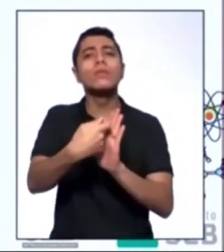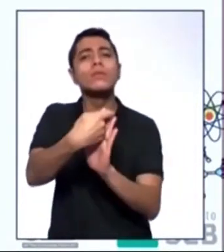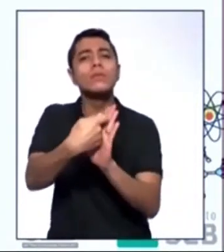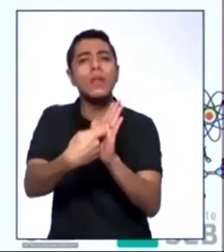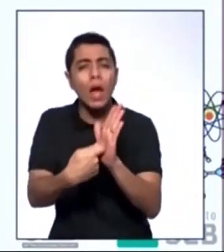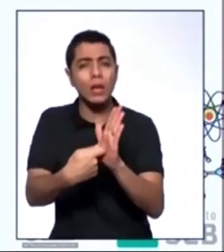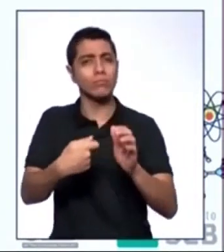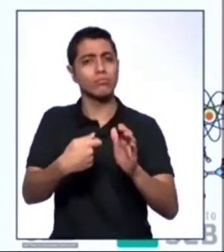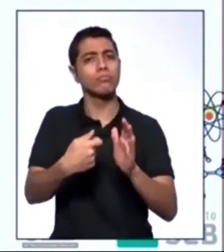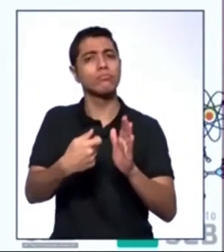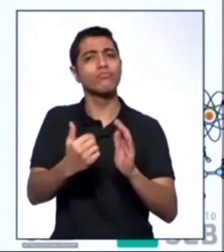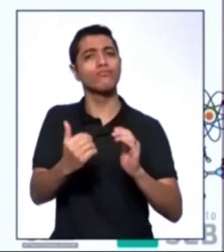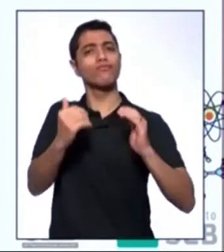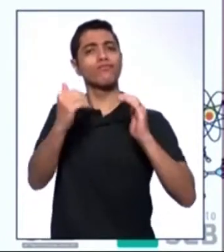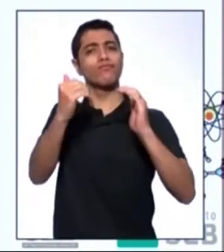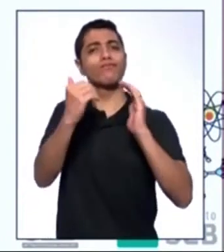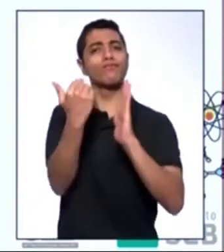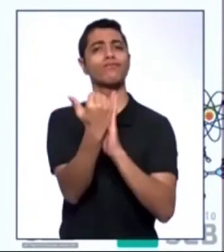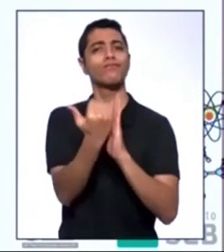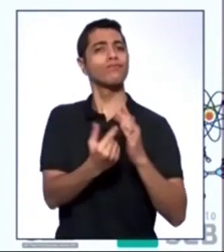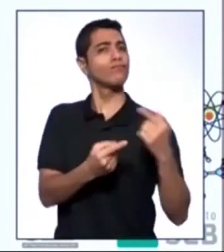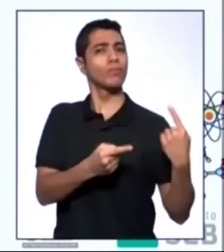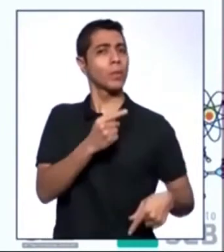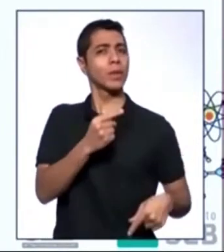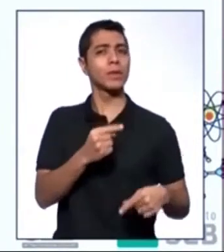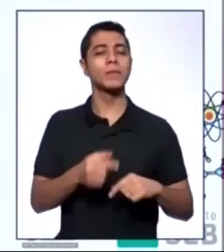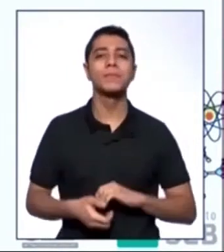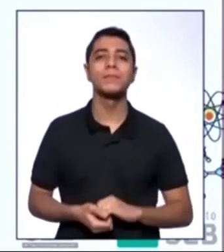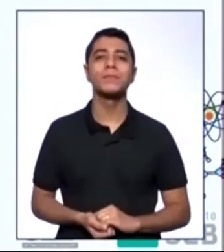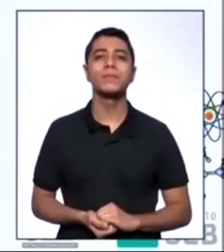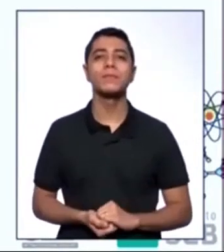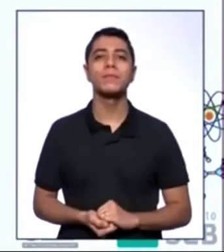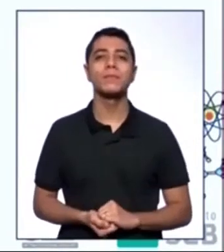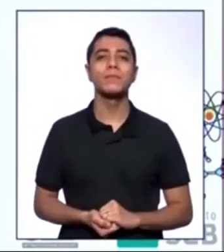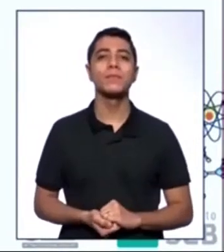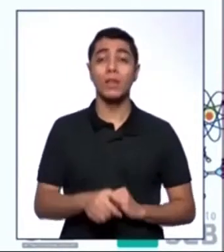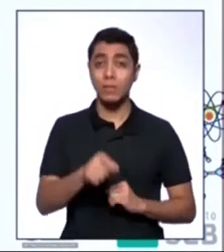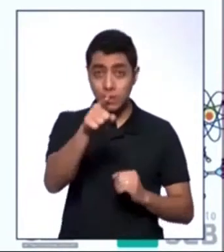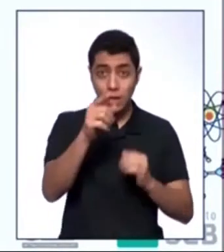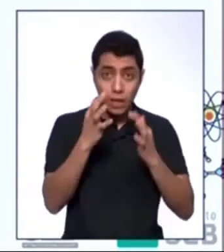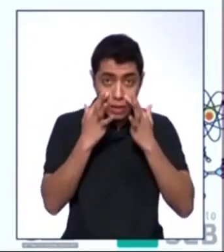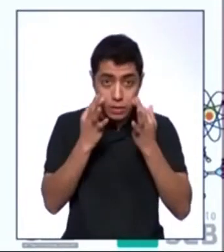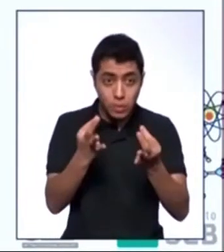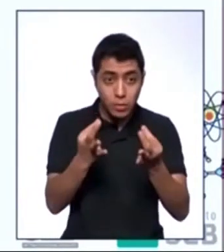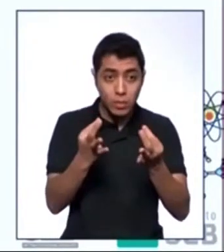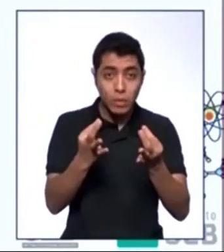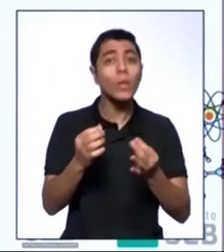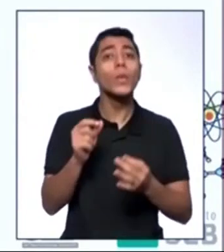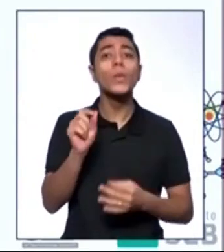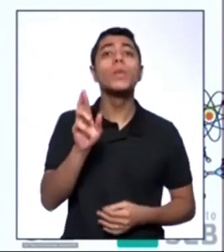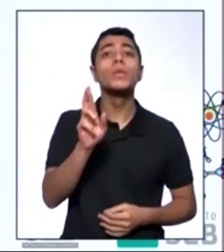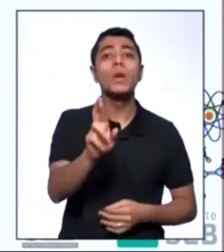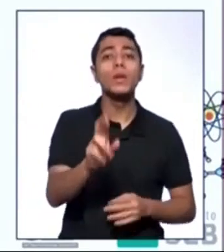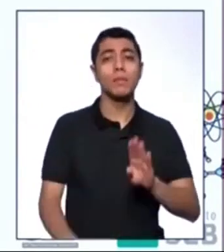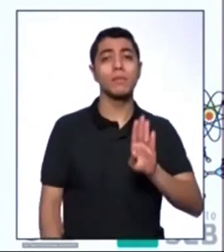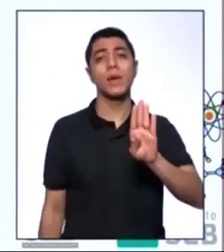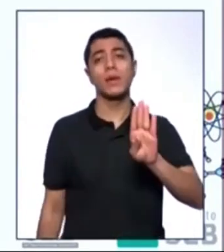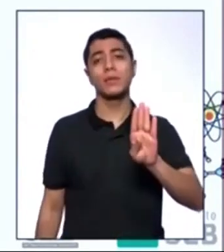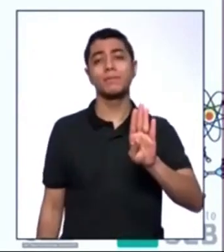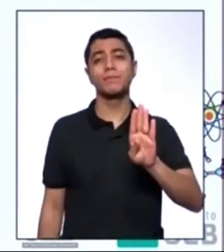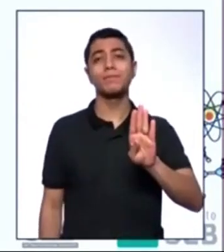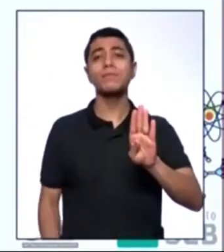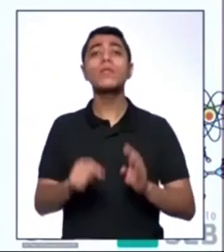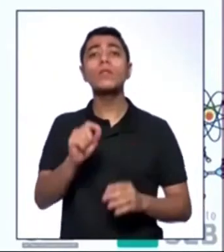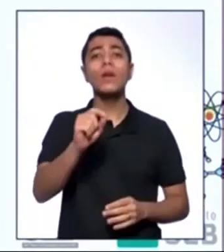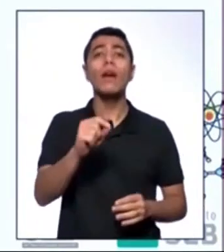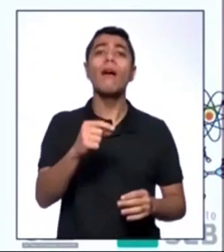você está prestando bastante atenção, a sua resposta será a linguagem empregada e os papéis sociais